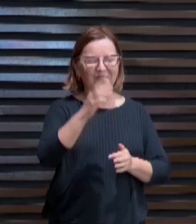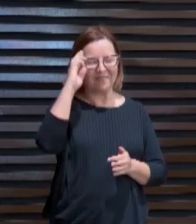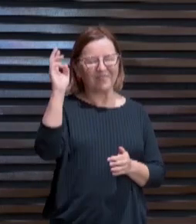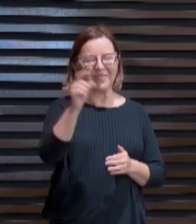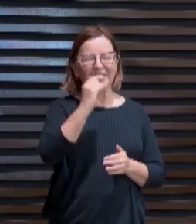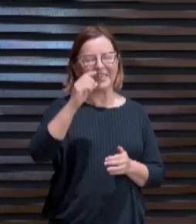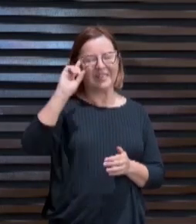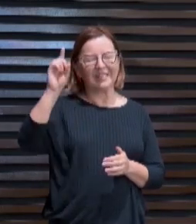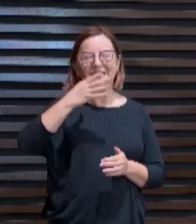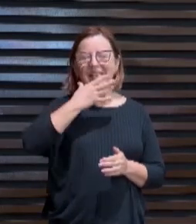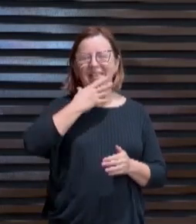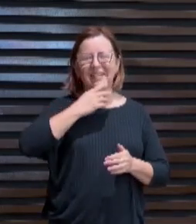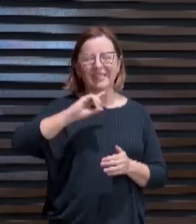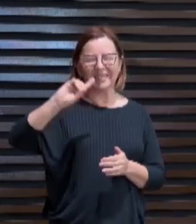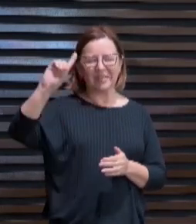nosso Pai,